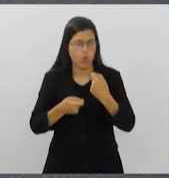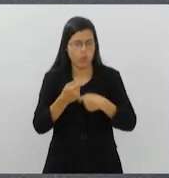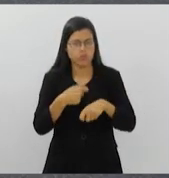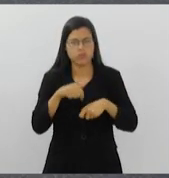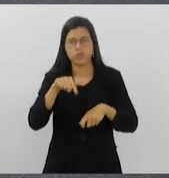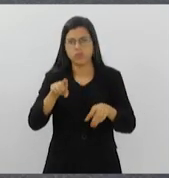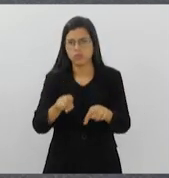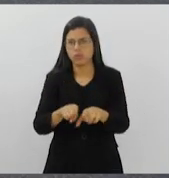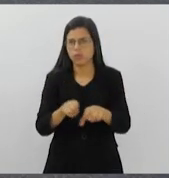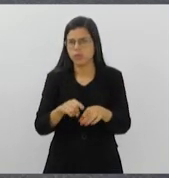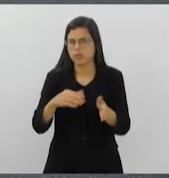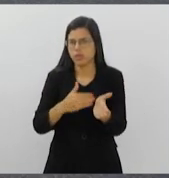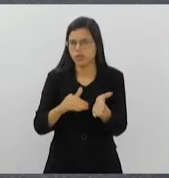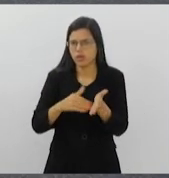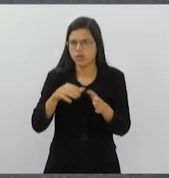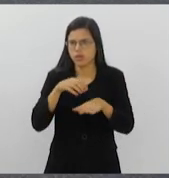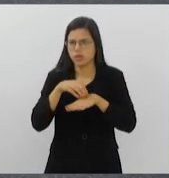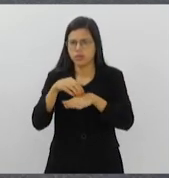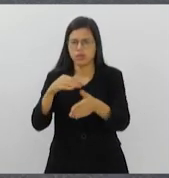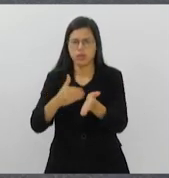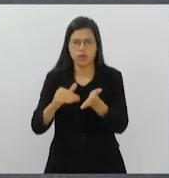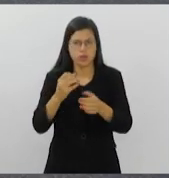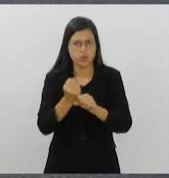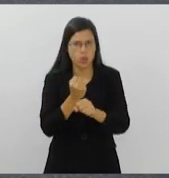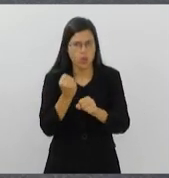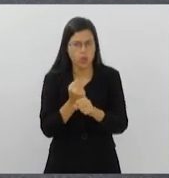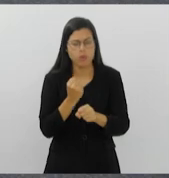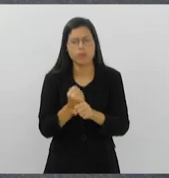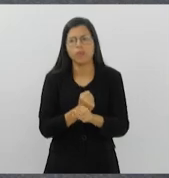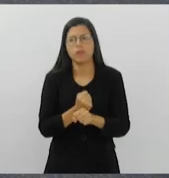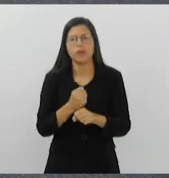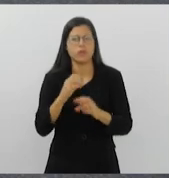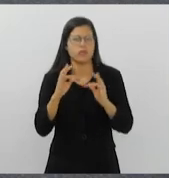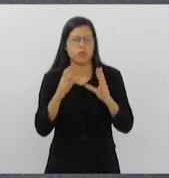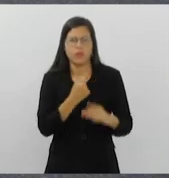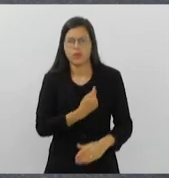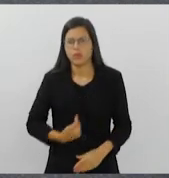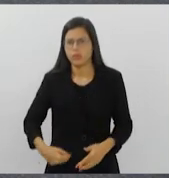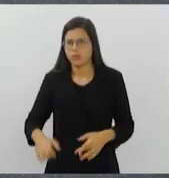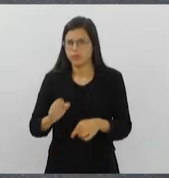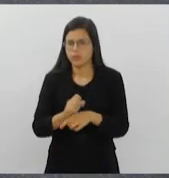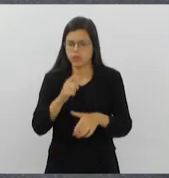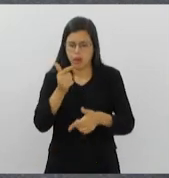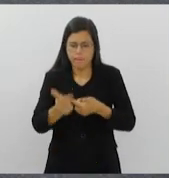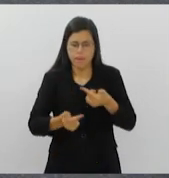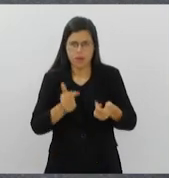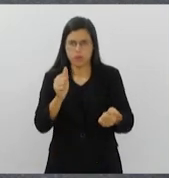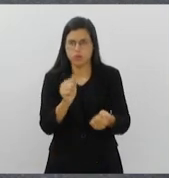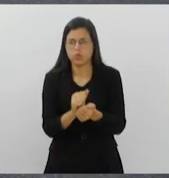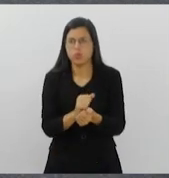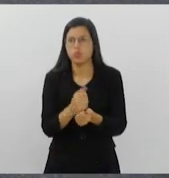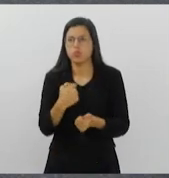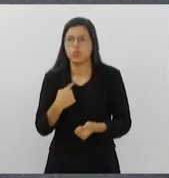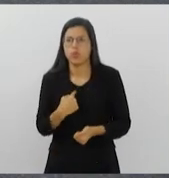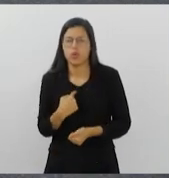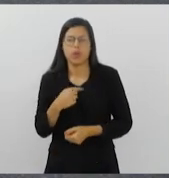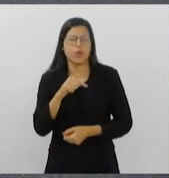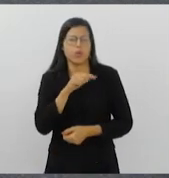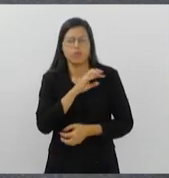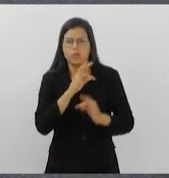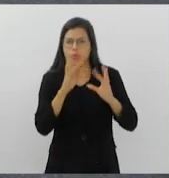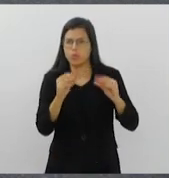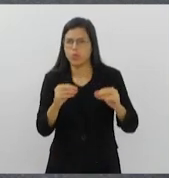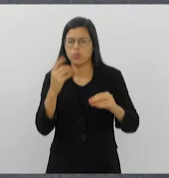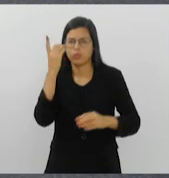Transporte, Secretaria de Obras, Governadoria do Estado, enfim, trabalharmos em conjunto, eu, você, presidente dessa casa e todos os